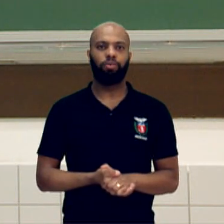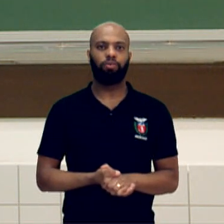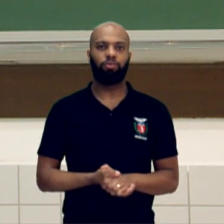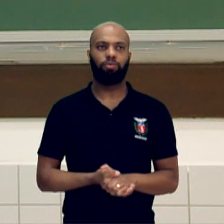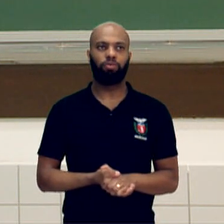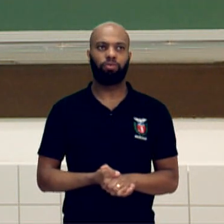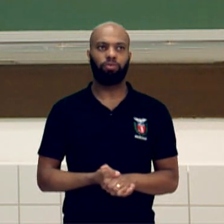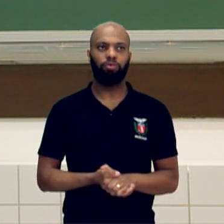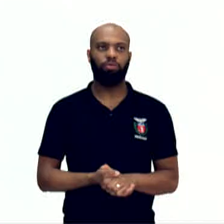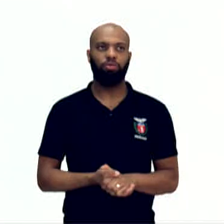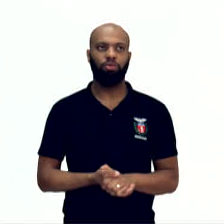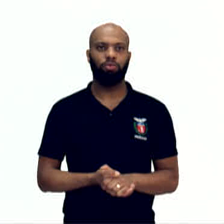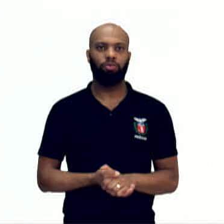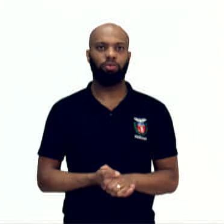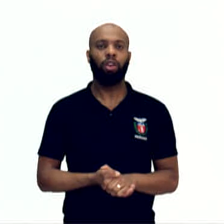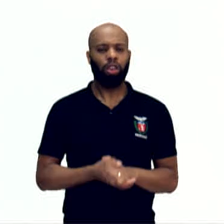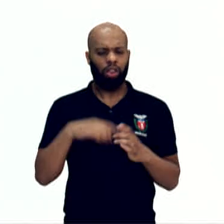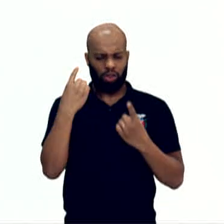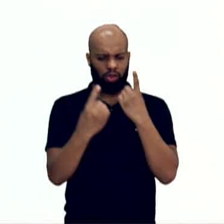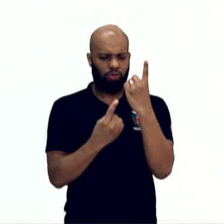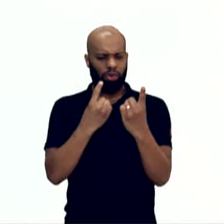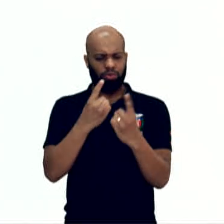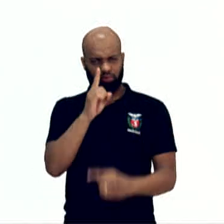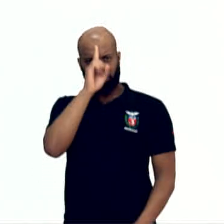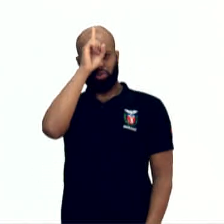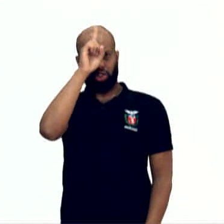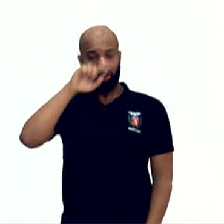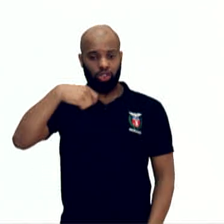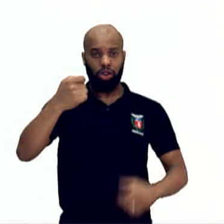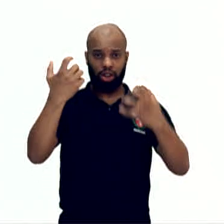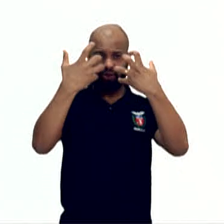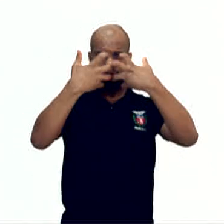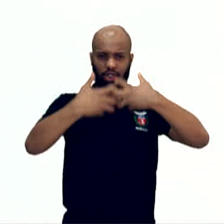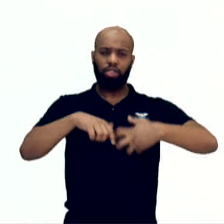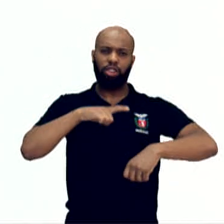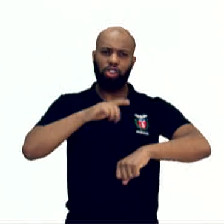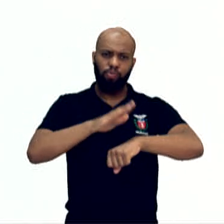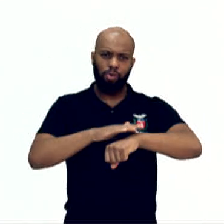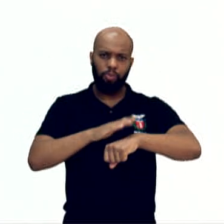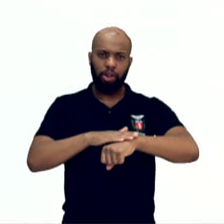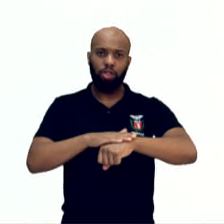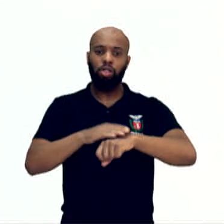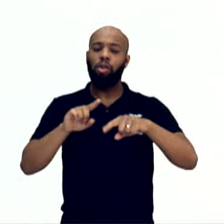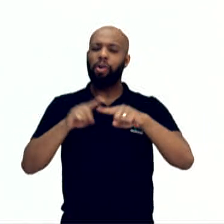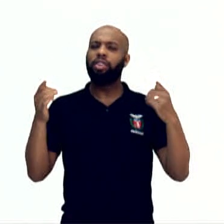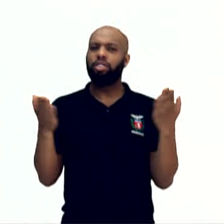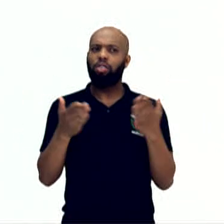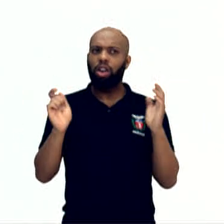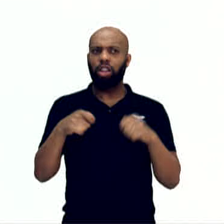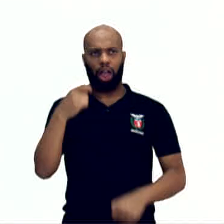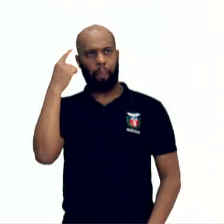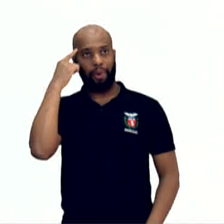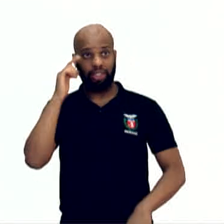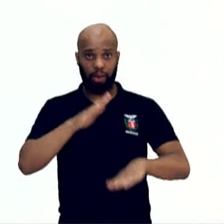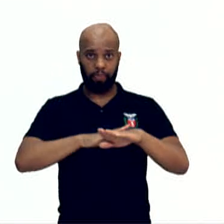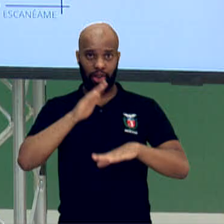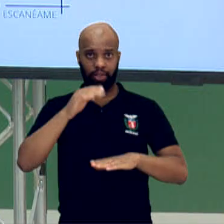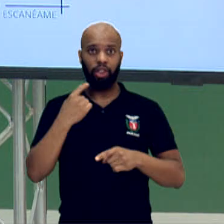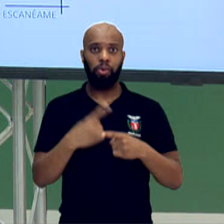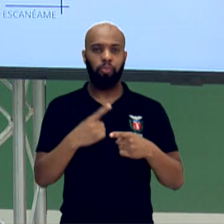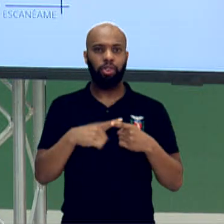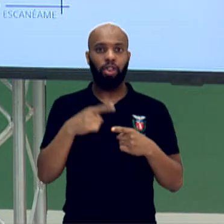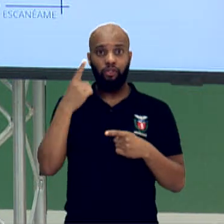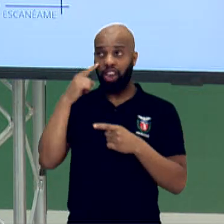Variantes linguísticas. Qual que é a ideia, então, para reflexão? Vocês tiveram um tempo curtinho, mas agora o tempo é um pouquinho maior. Vocês vão observar todas